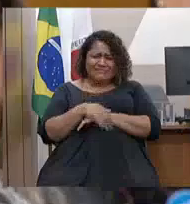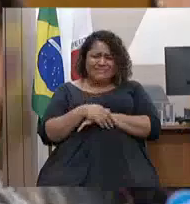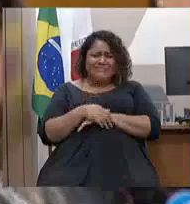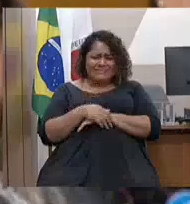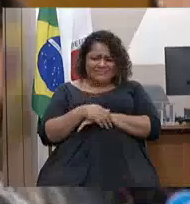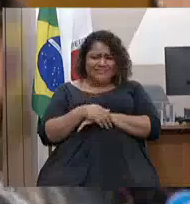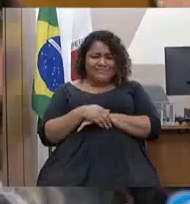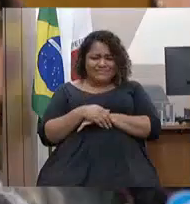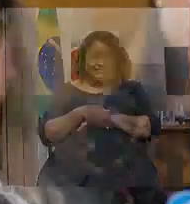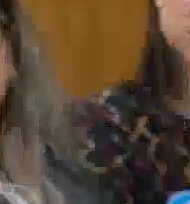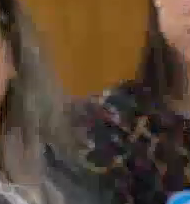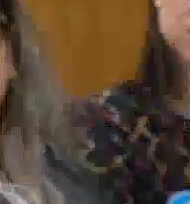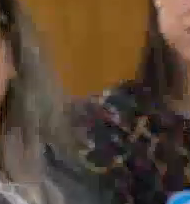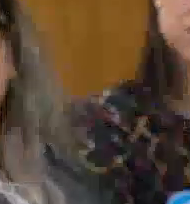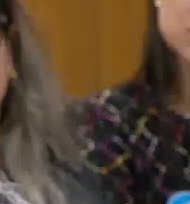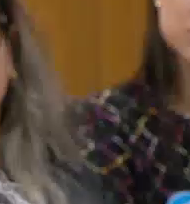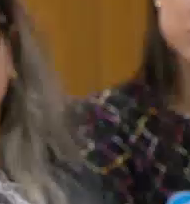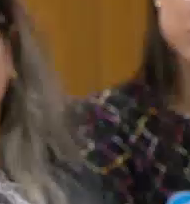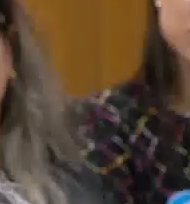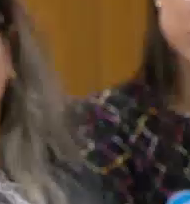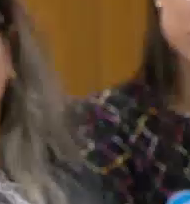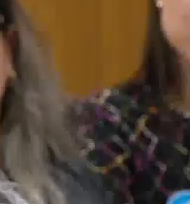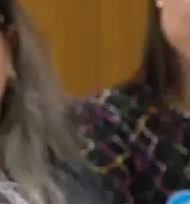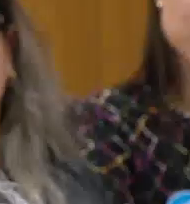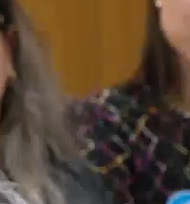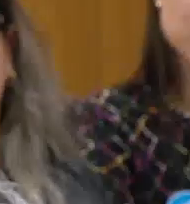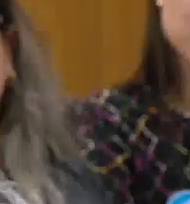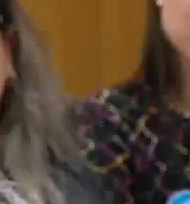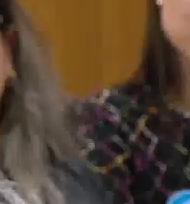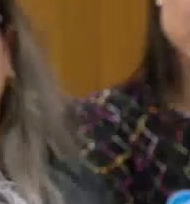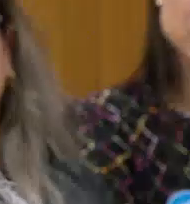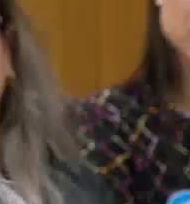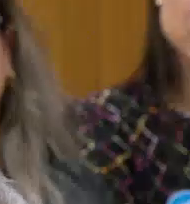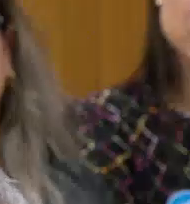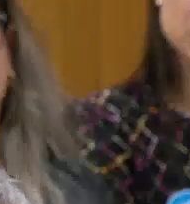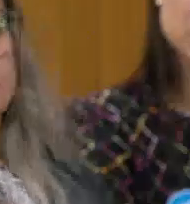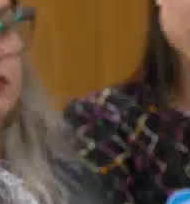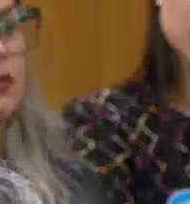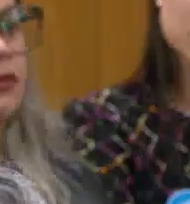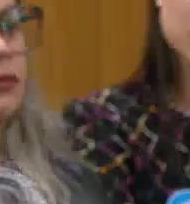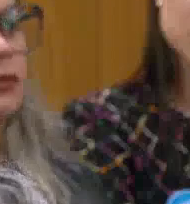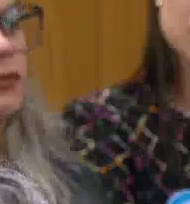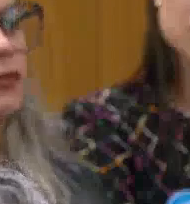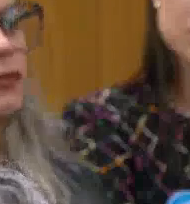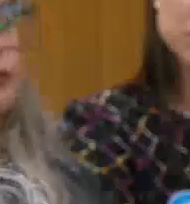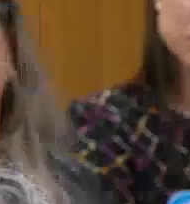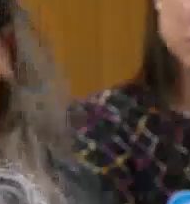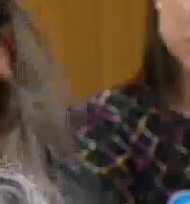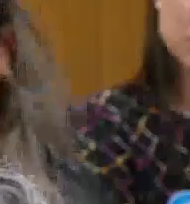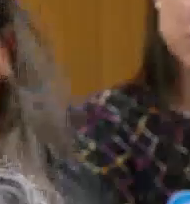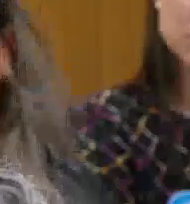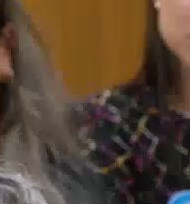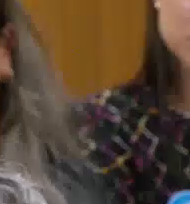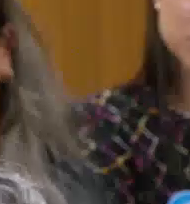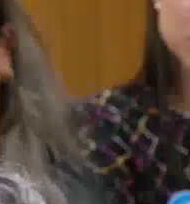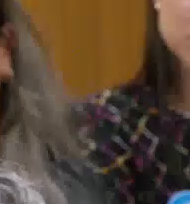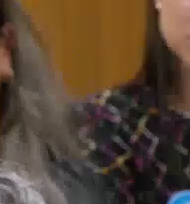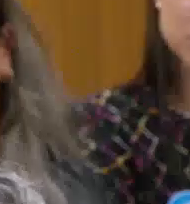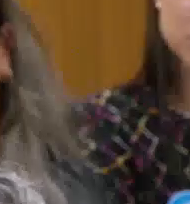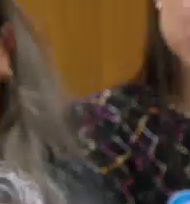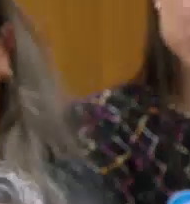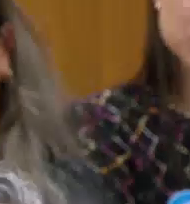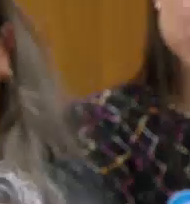eucalipto mas assim você sai em Minas Gerais Hoje quase 80% do território Mineiro hoje é eucalipto